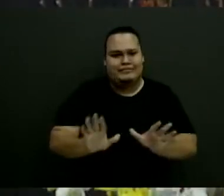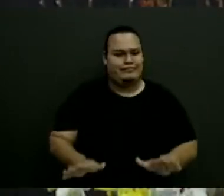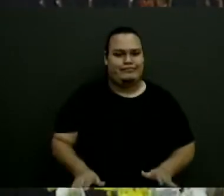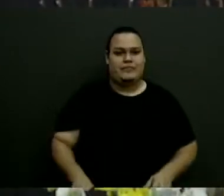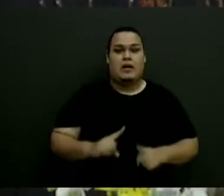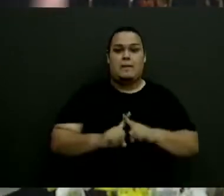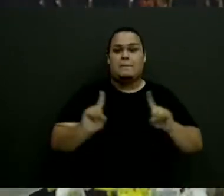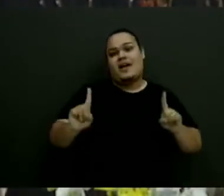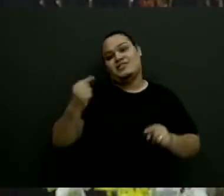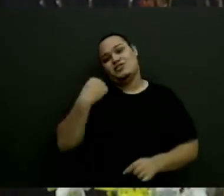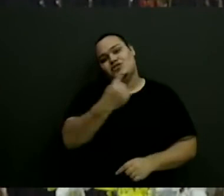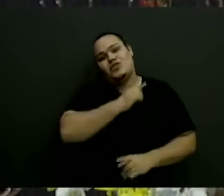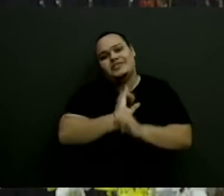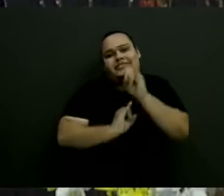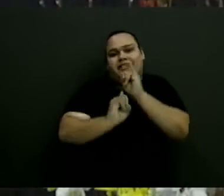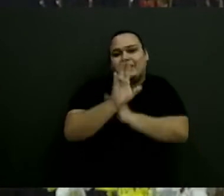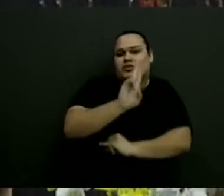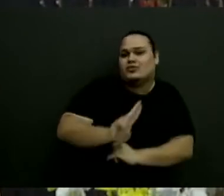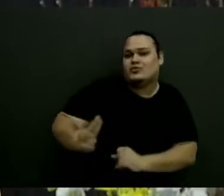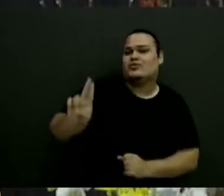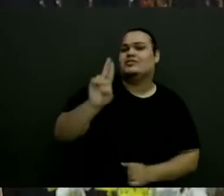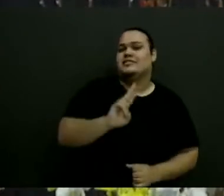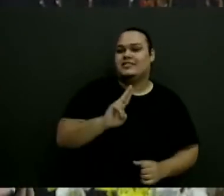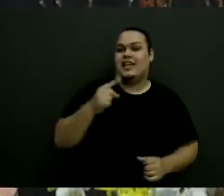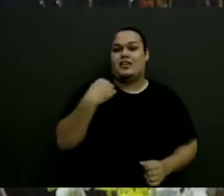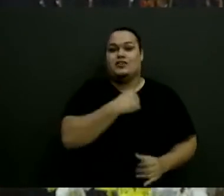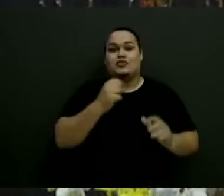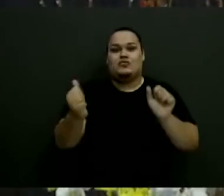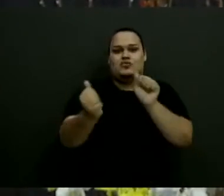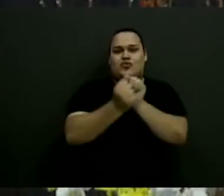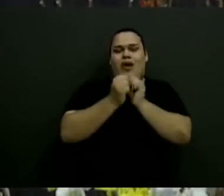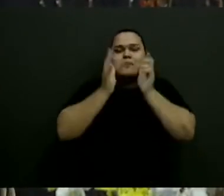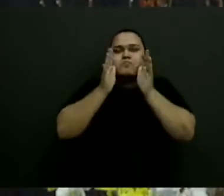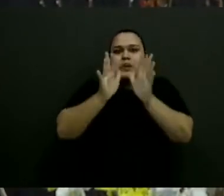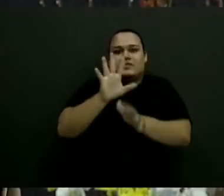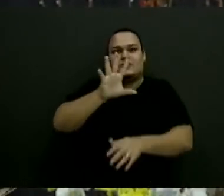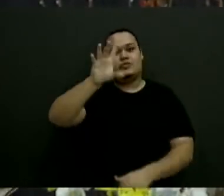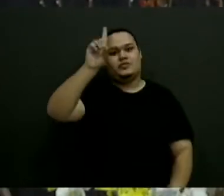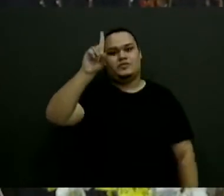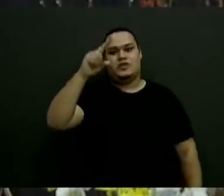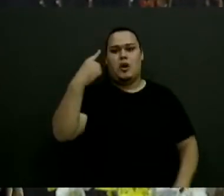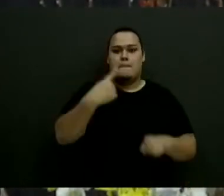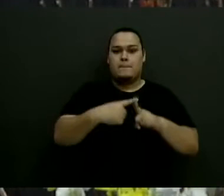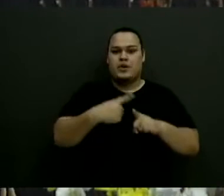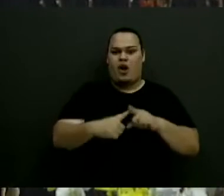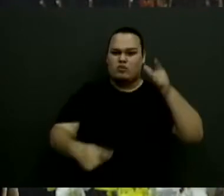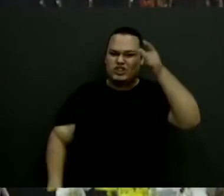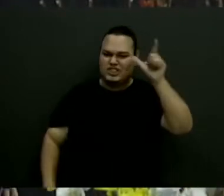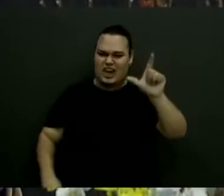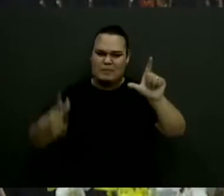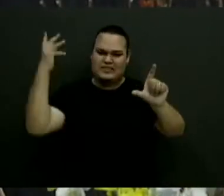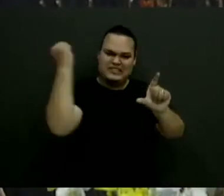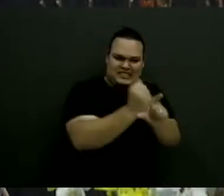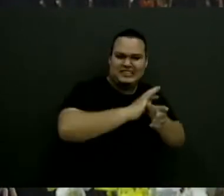nós estamos nos reunindo virtualmente. Olha que bênção. Sabe o que é isso? as portas do inferno não